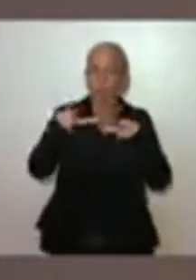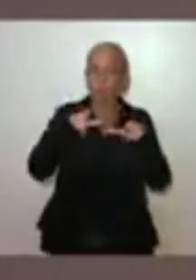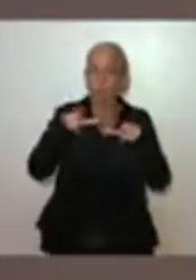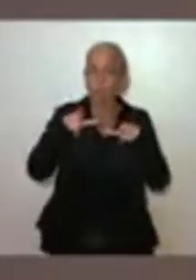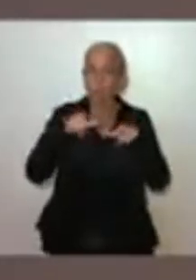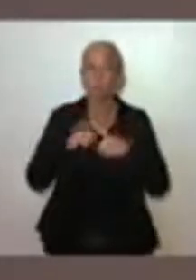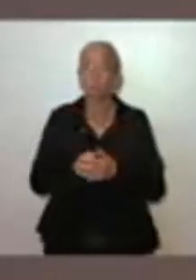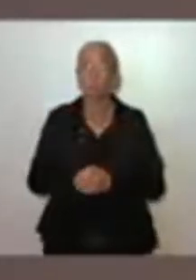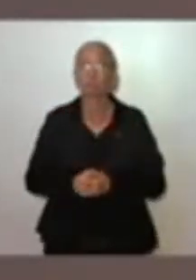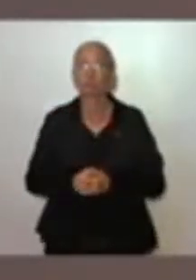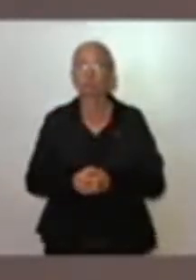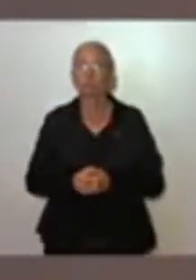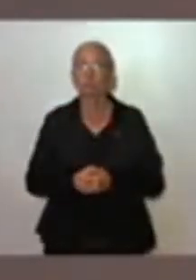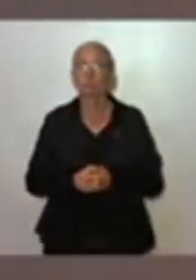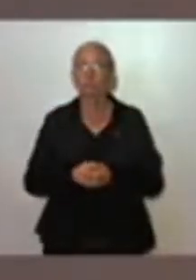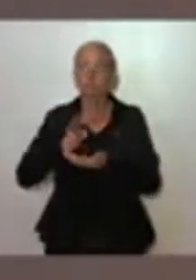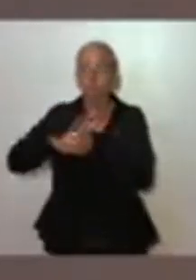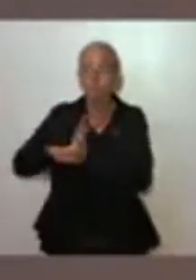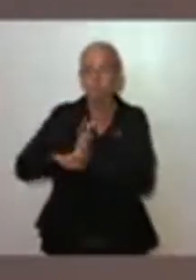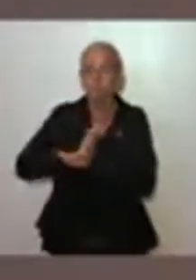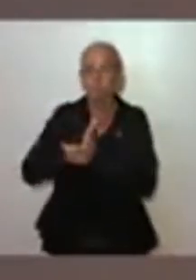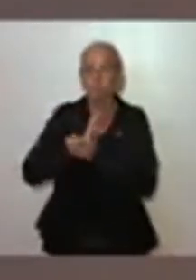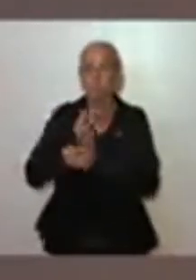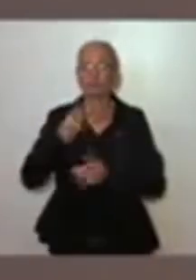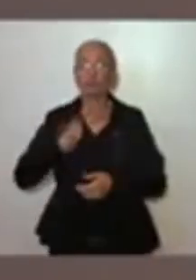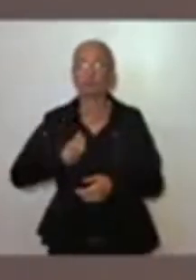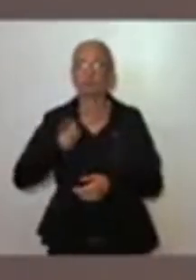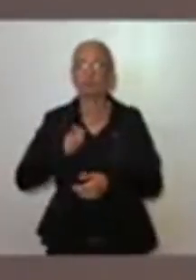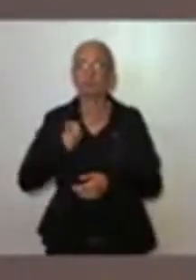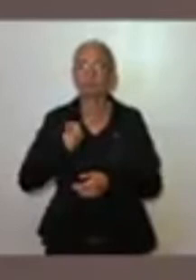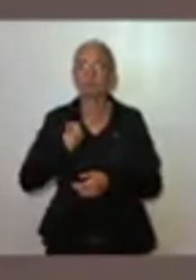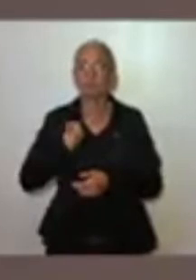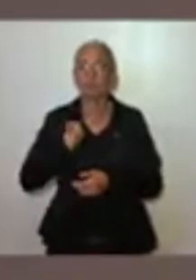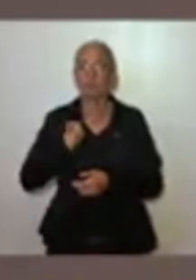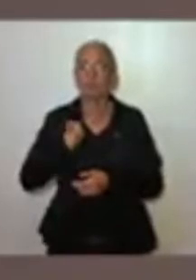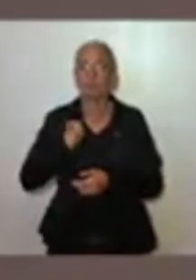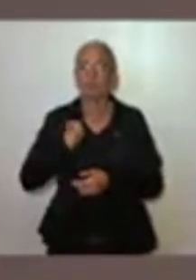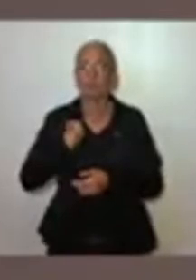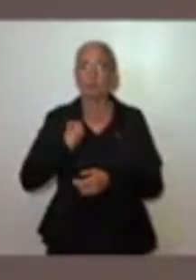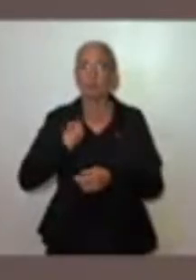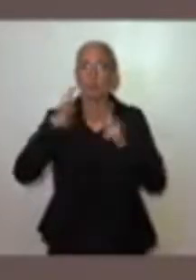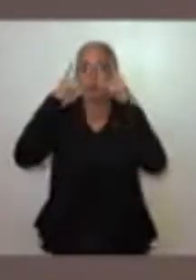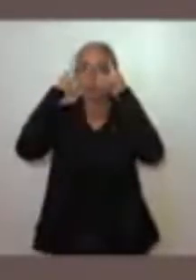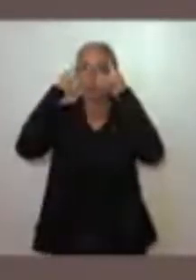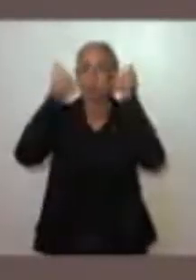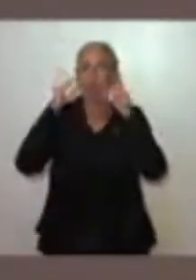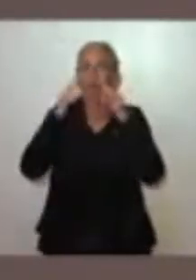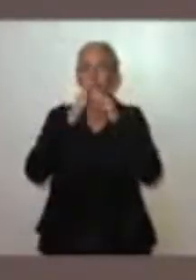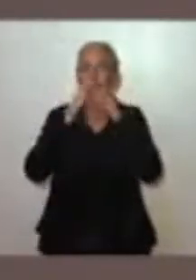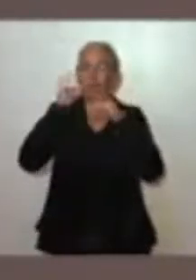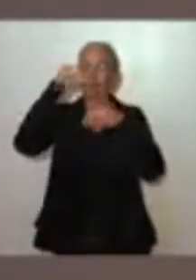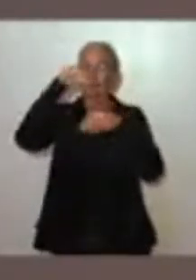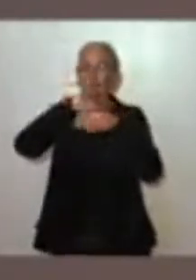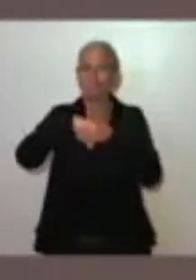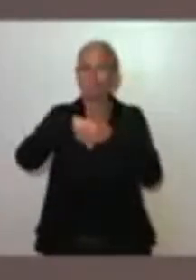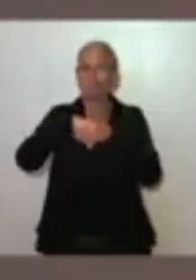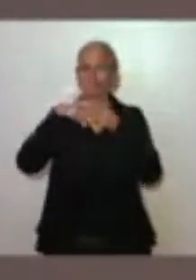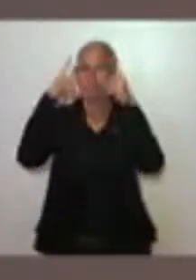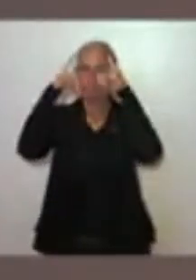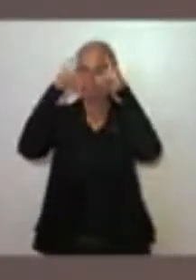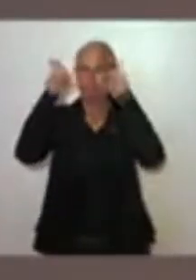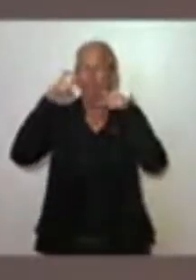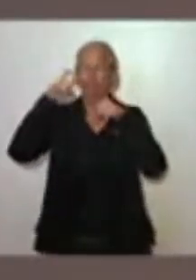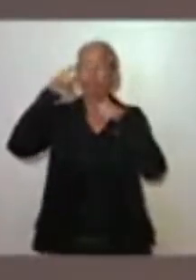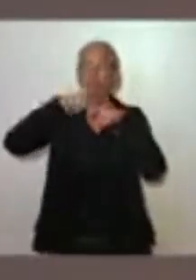trabalho e ainda vivem problemas como violência doméstica e violência